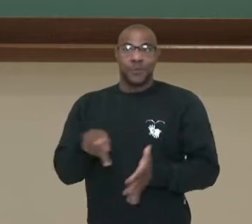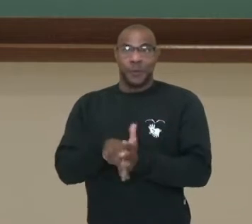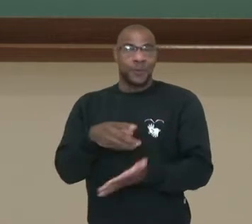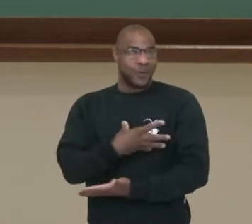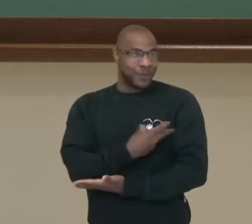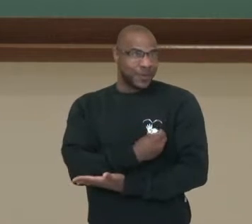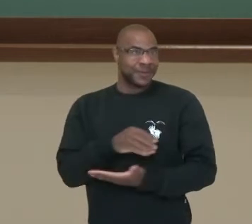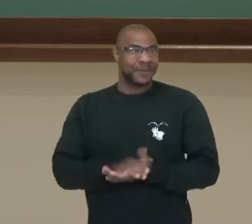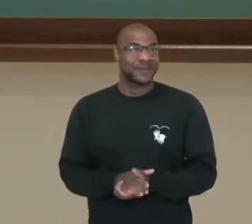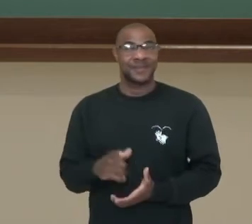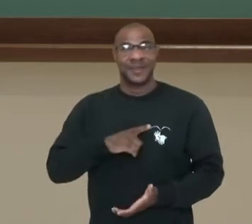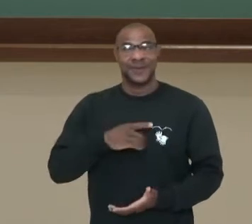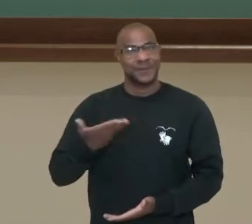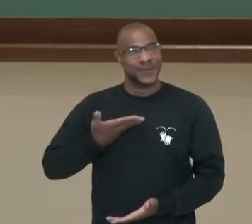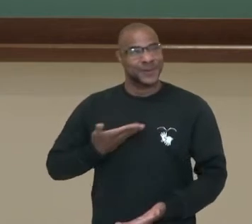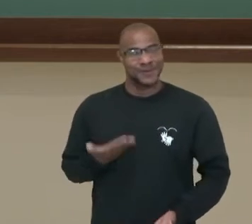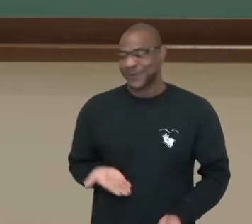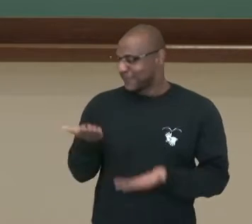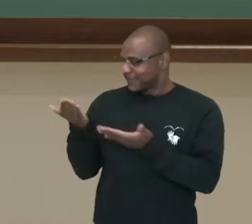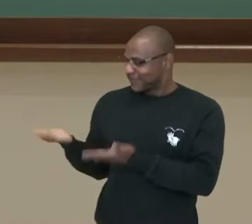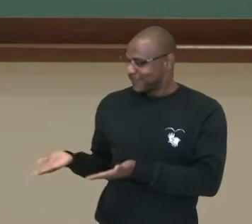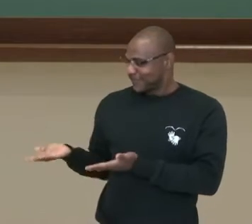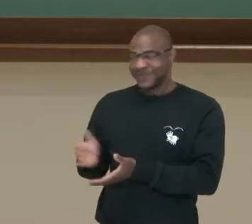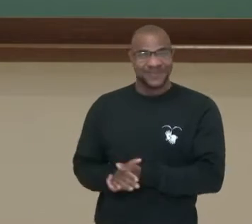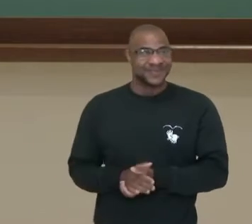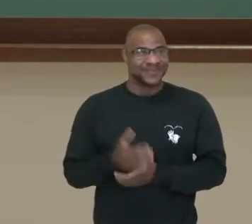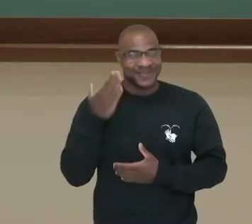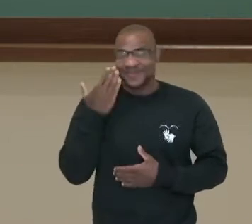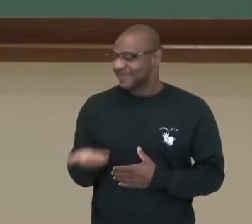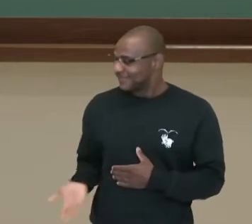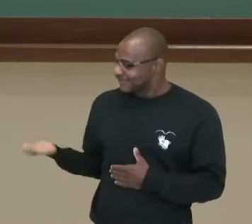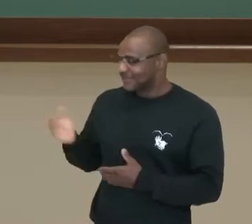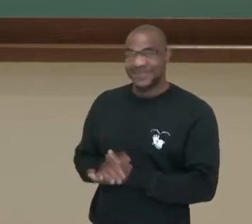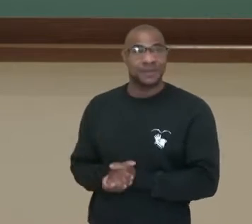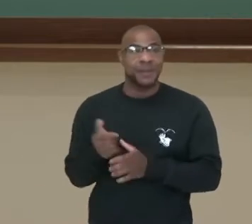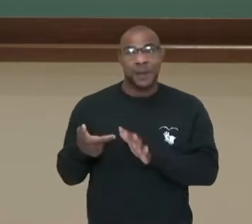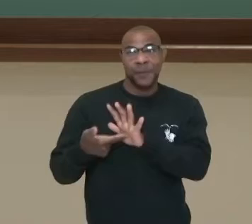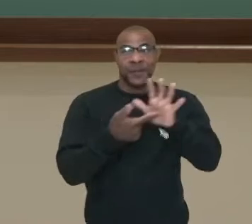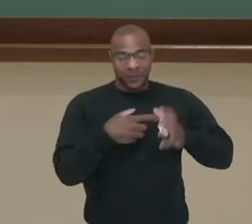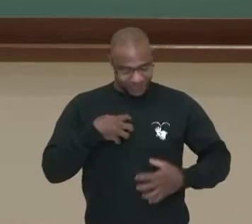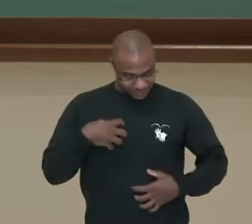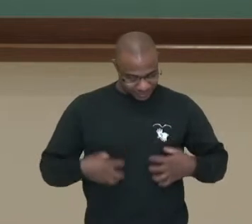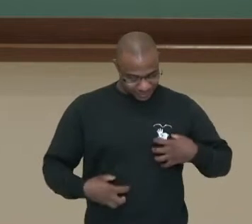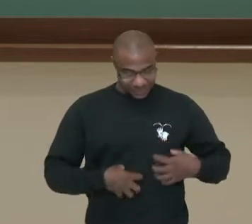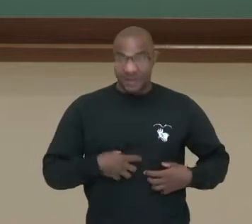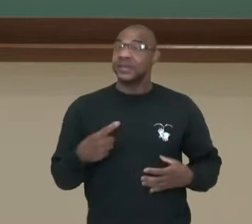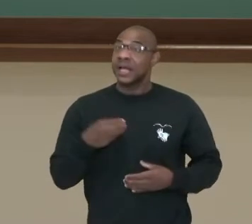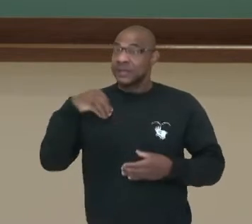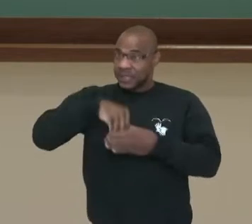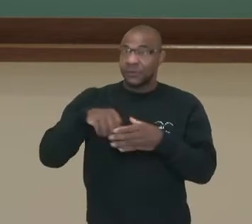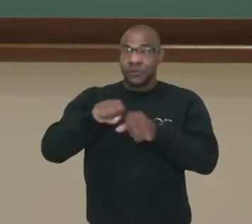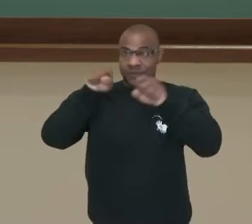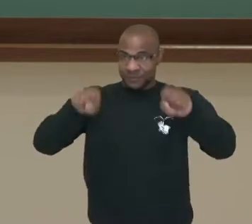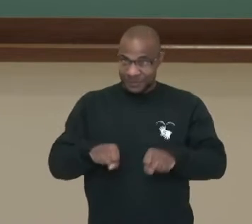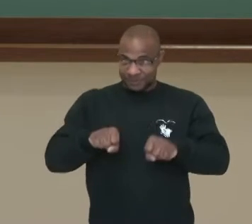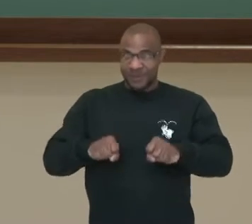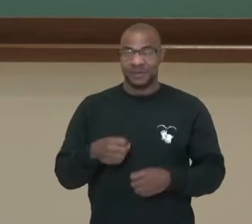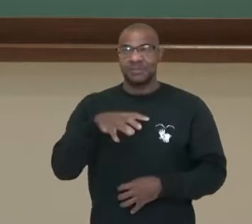estou com o meu amigo aqui embaixo para mostrar para vocês alguns órgãos que fazem parte desse sistema,